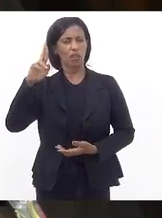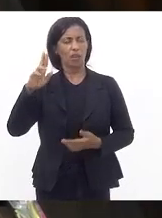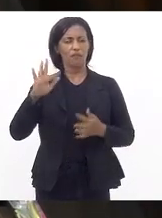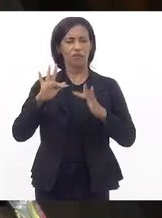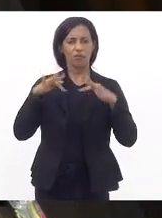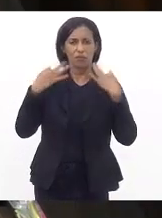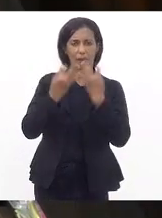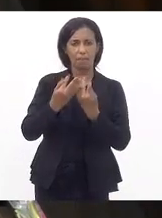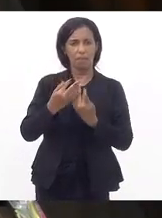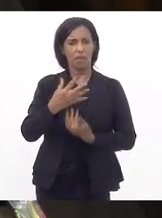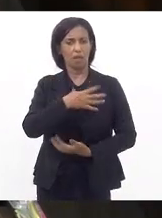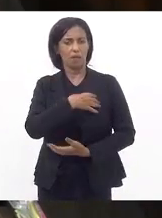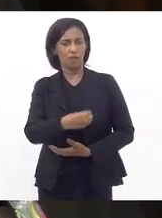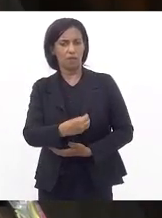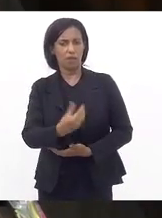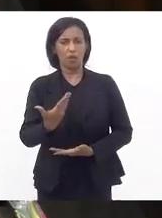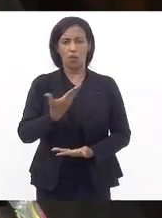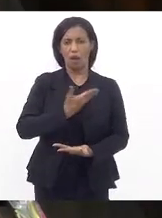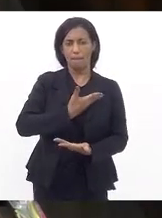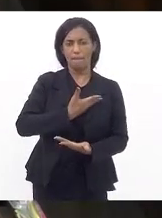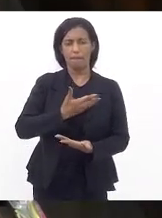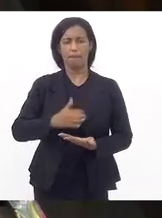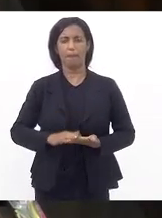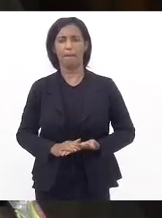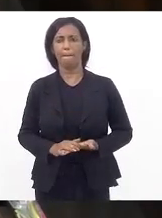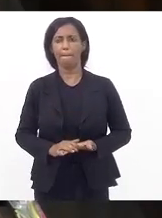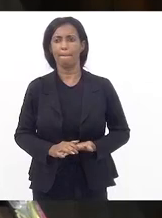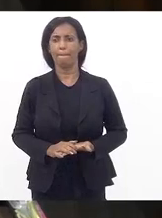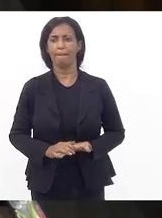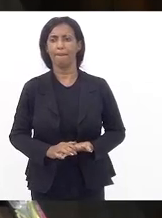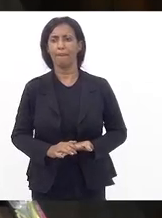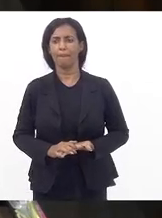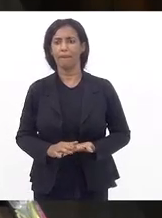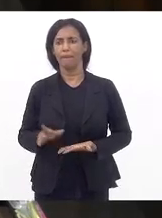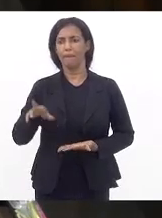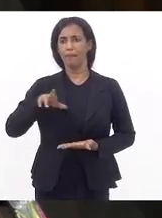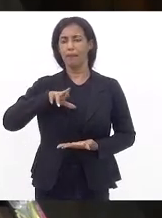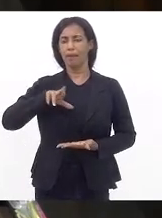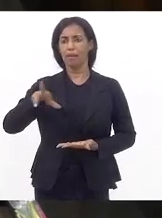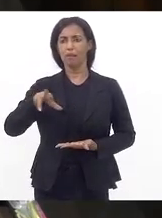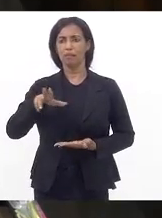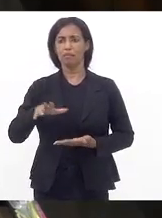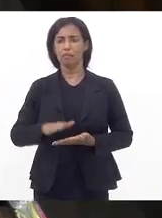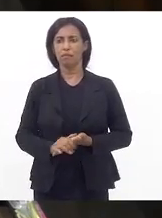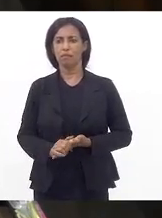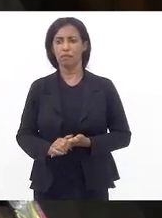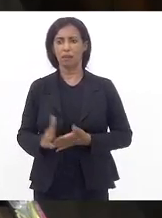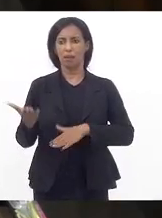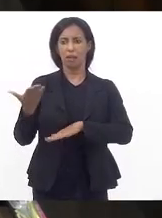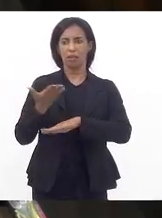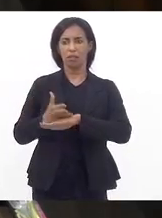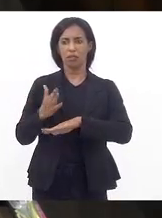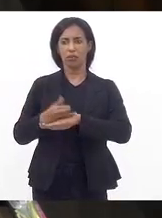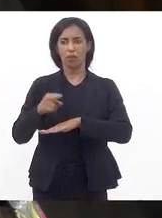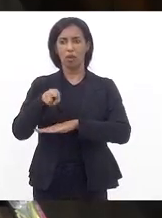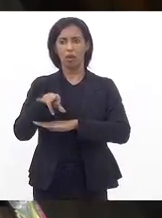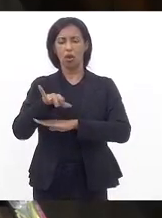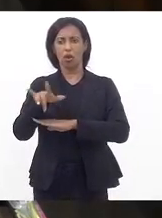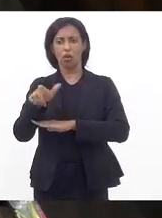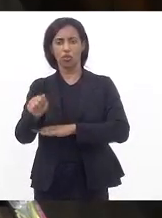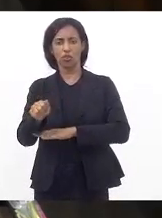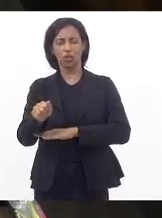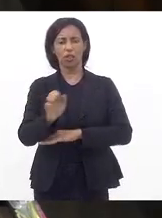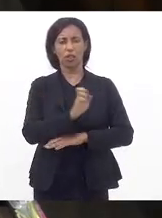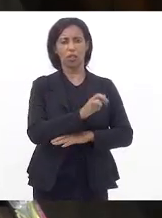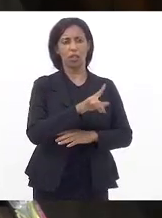de um filho e um amigo como eu sou amigo da senhora não comungo com as práticas nojentas